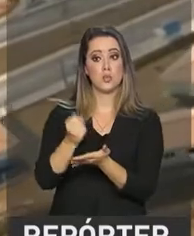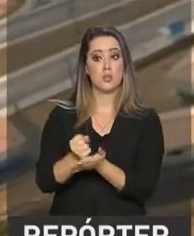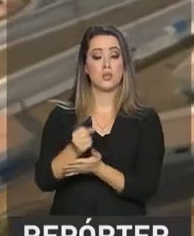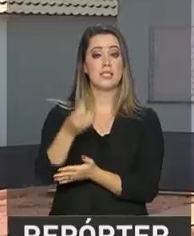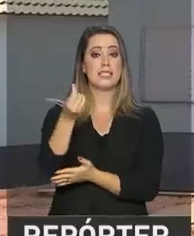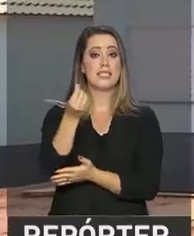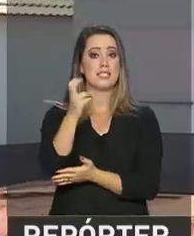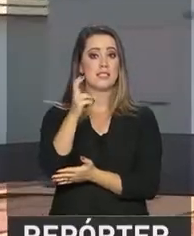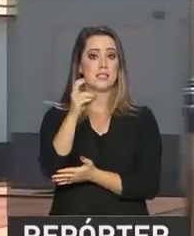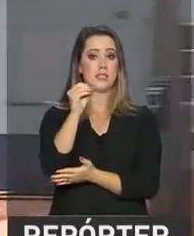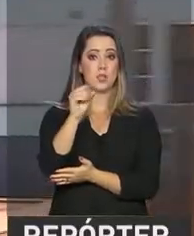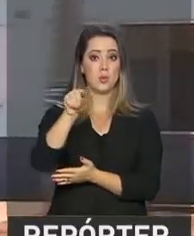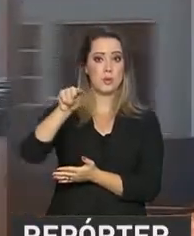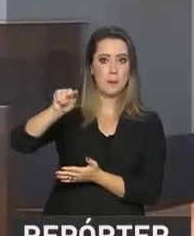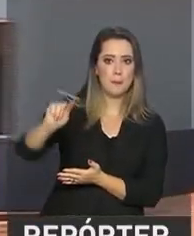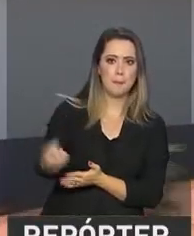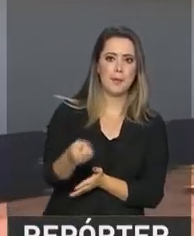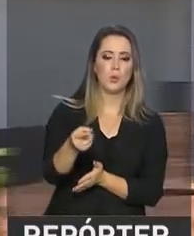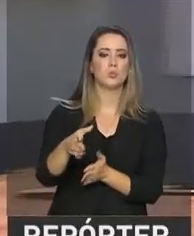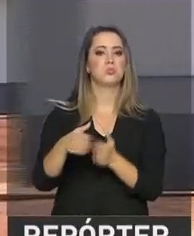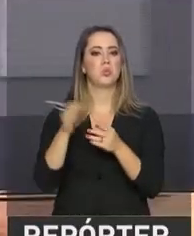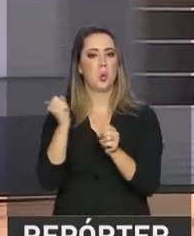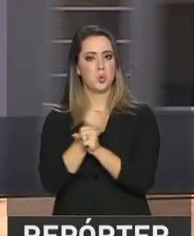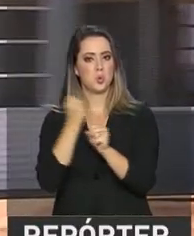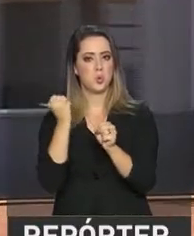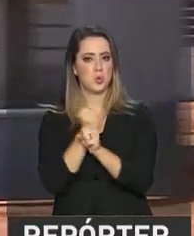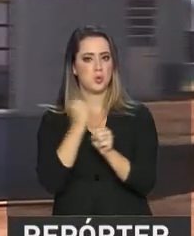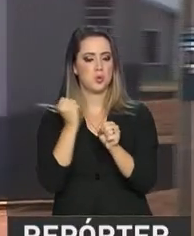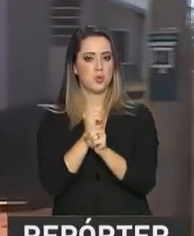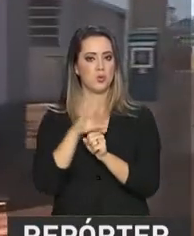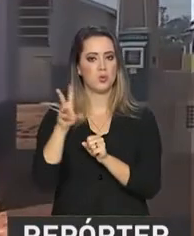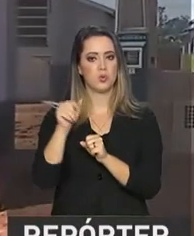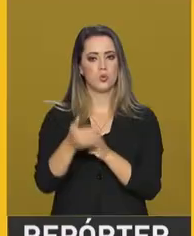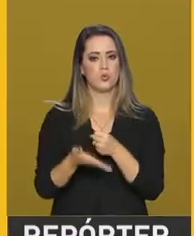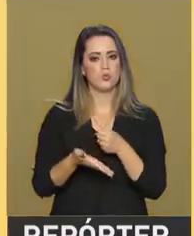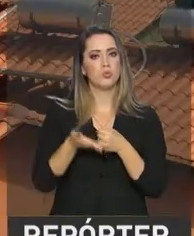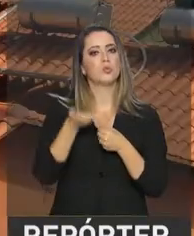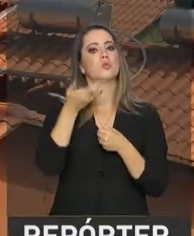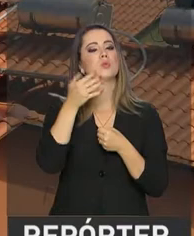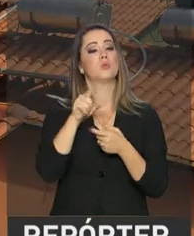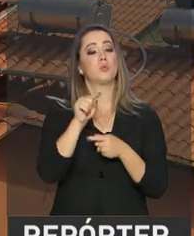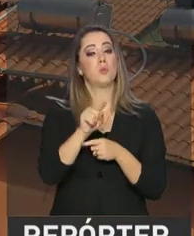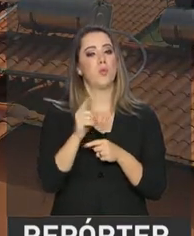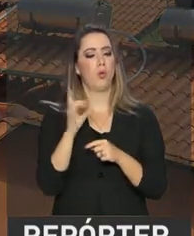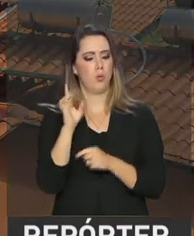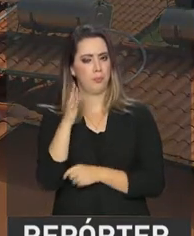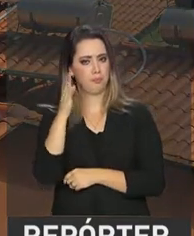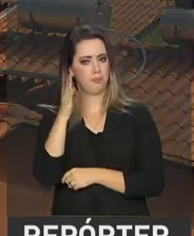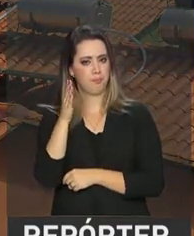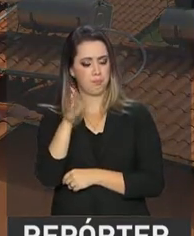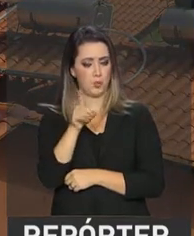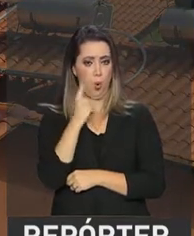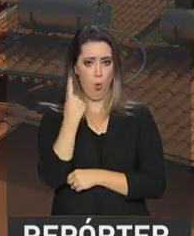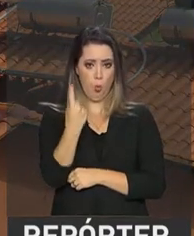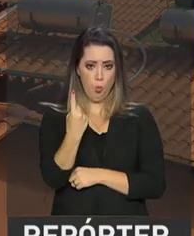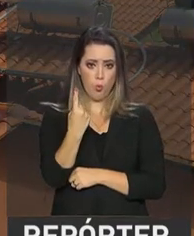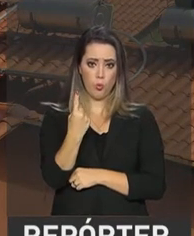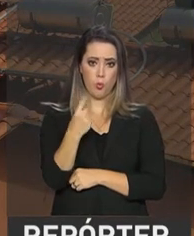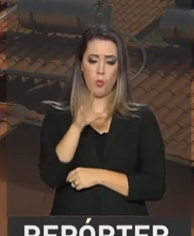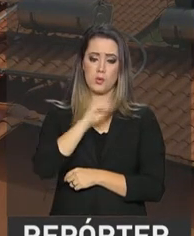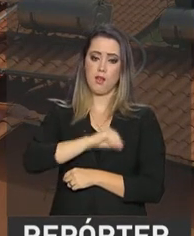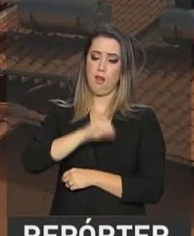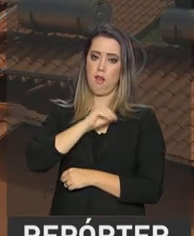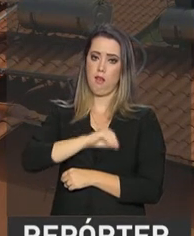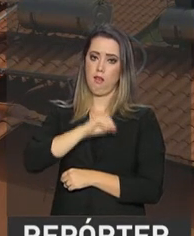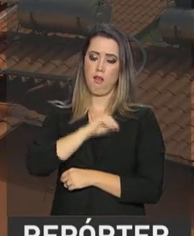construção em todas as quatro faixas do programa para 2018 somente na faixa 1 que atende a população com renda mensal